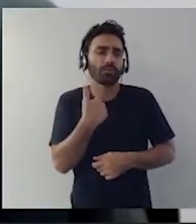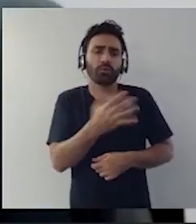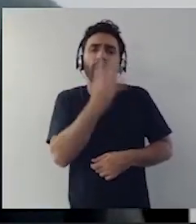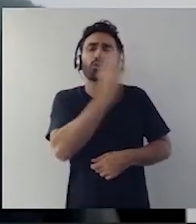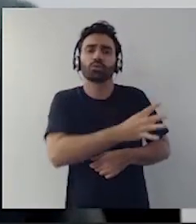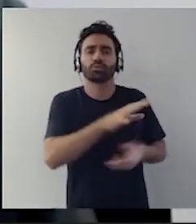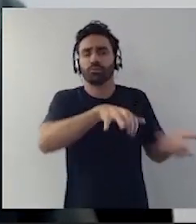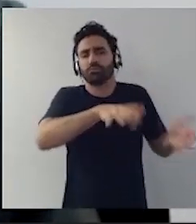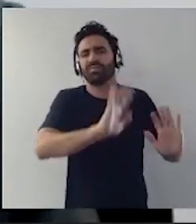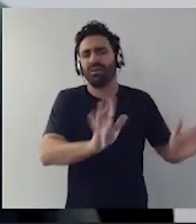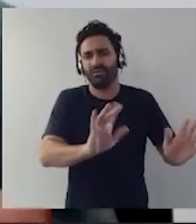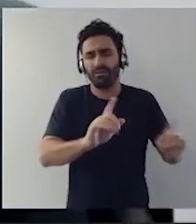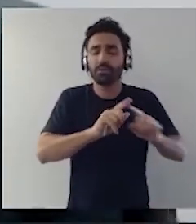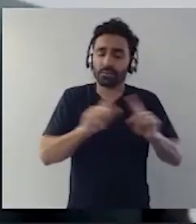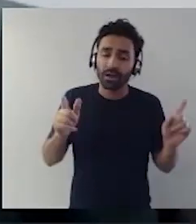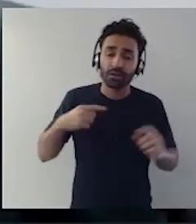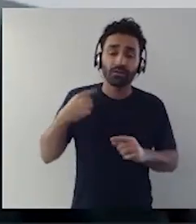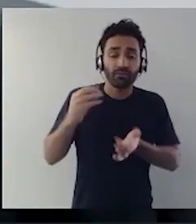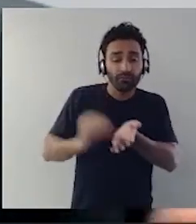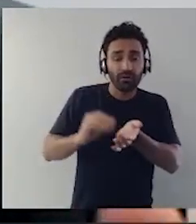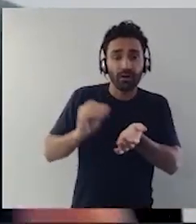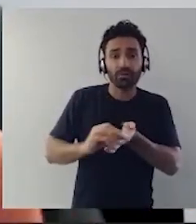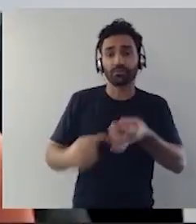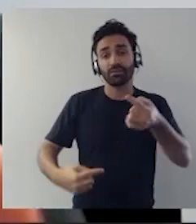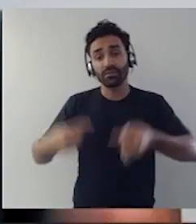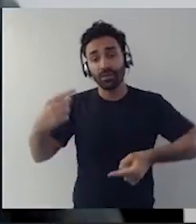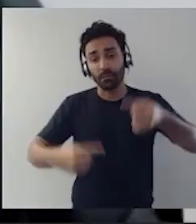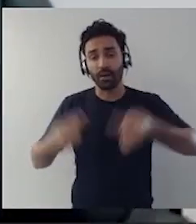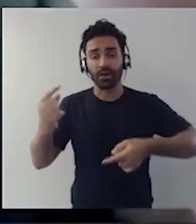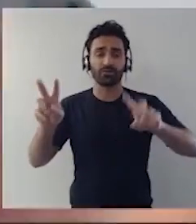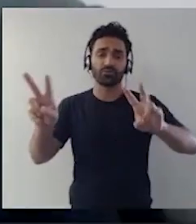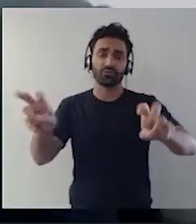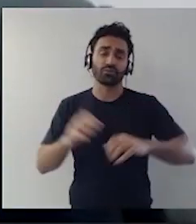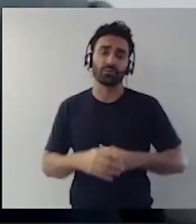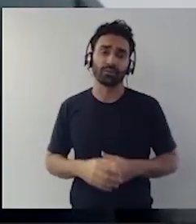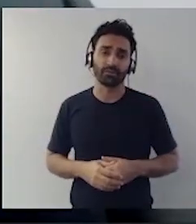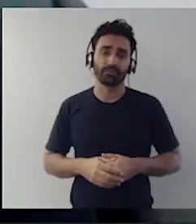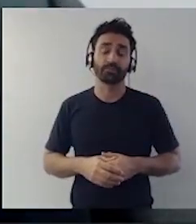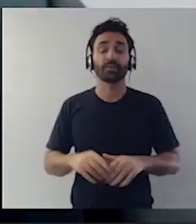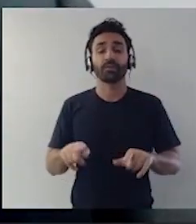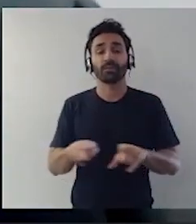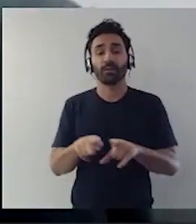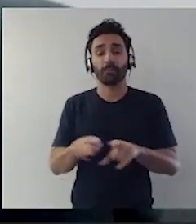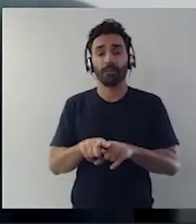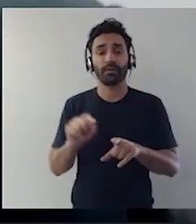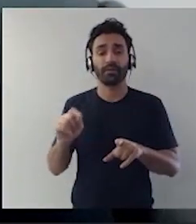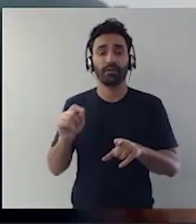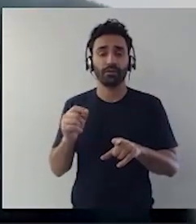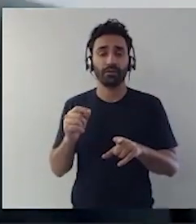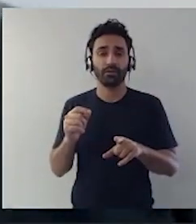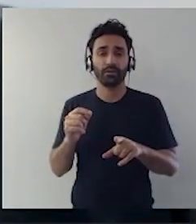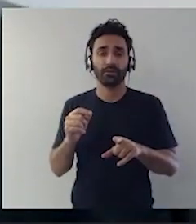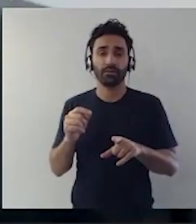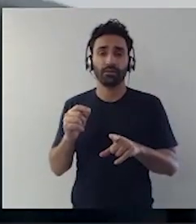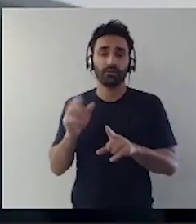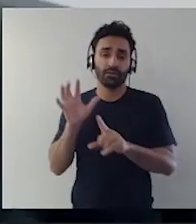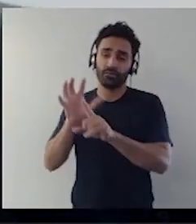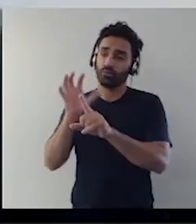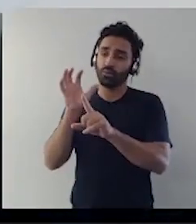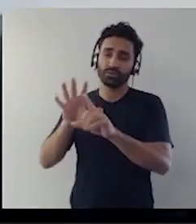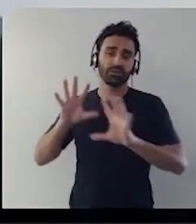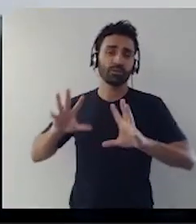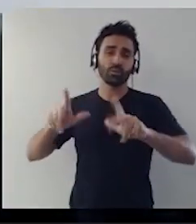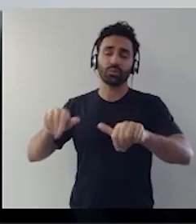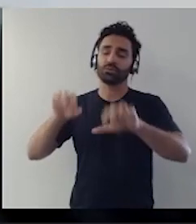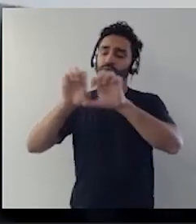só estou a dizer que nós não tivemos um debate mínimo sobre esses temas e o impacto que isso gera em toda a estrutura do